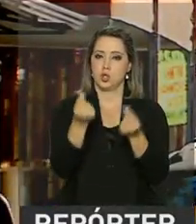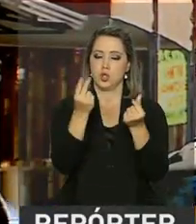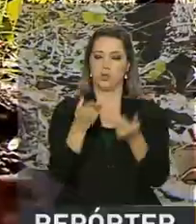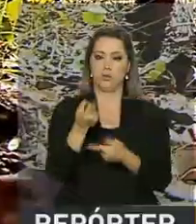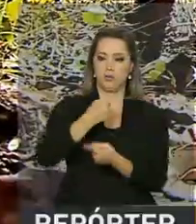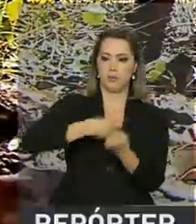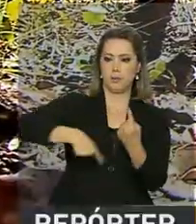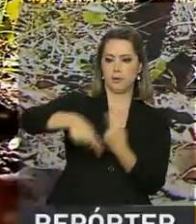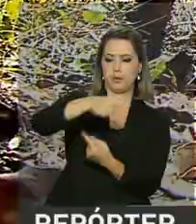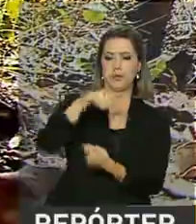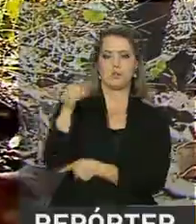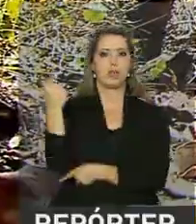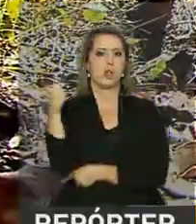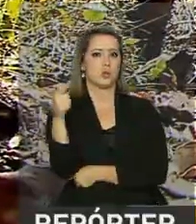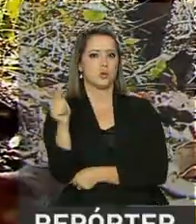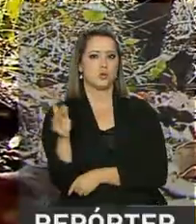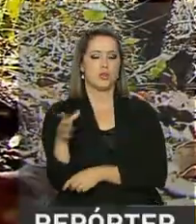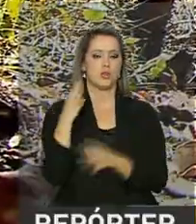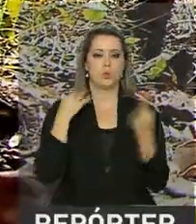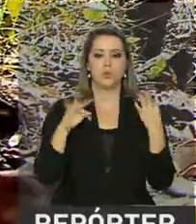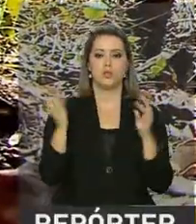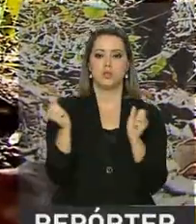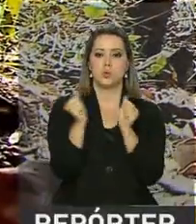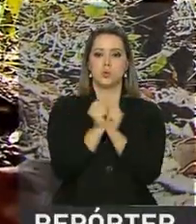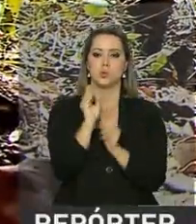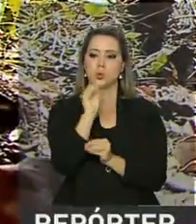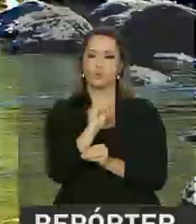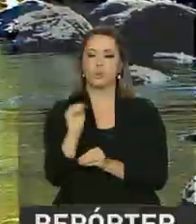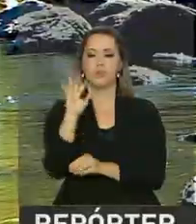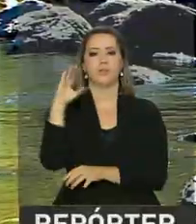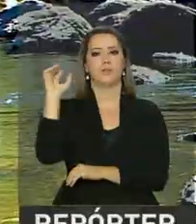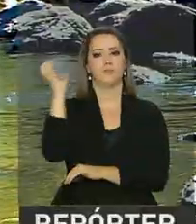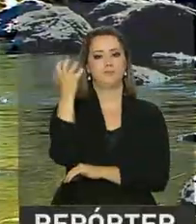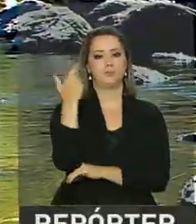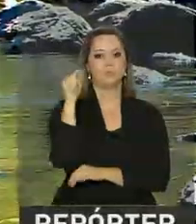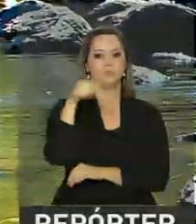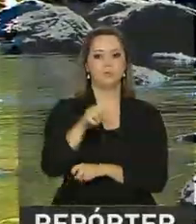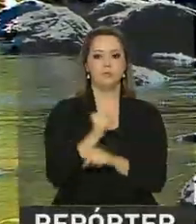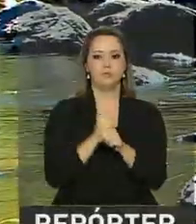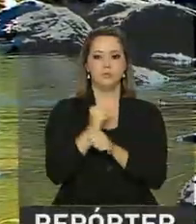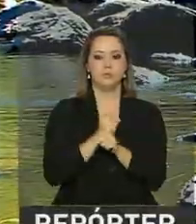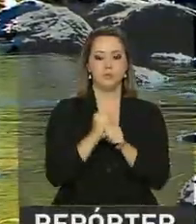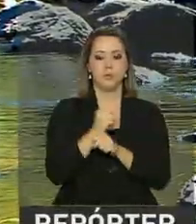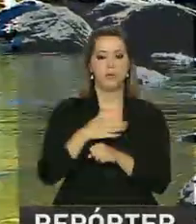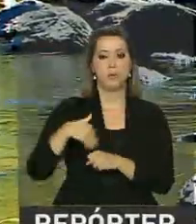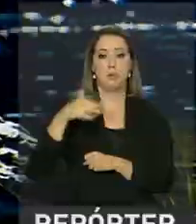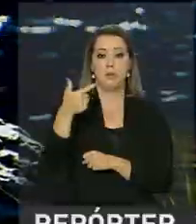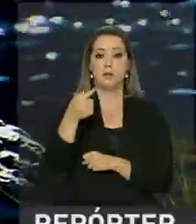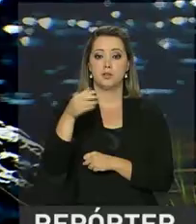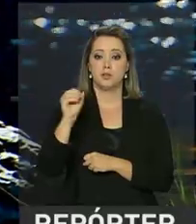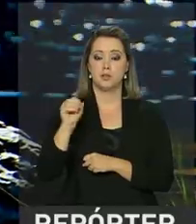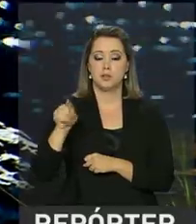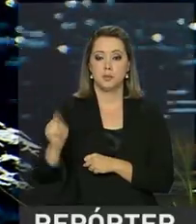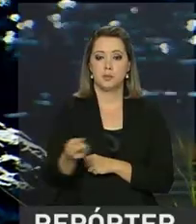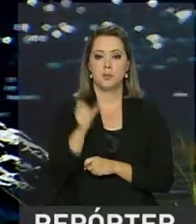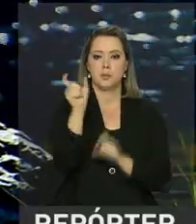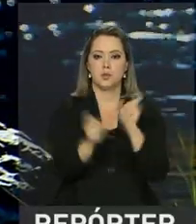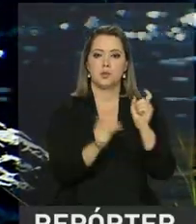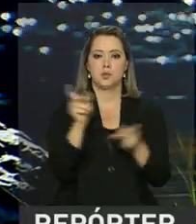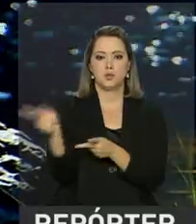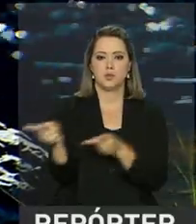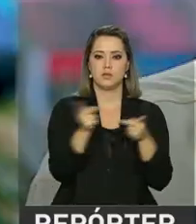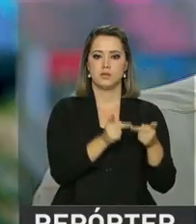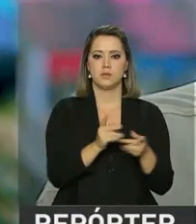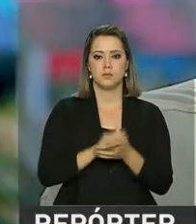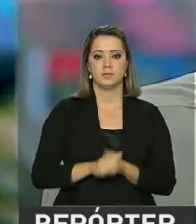entorno com turismo unido à preservação ambiental esse ano pelo menos 70.000 pessoas devem visitar o